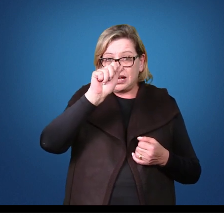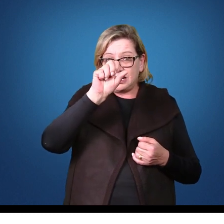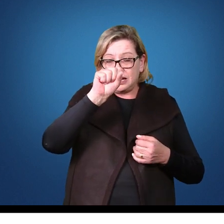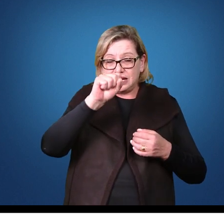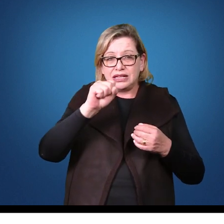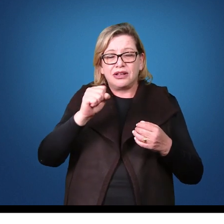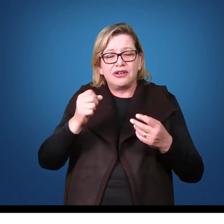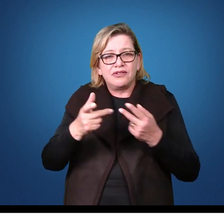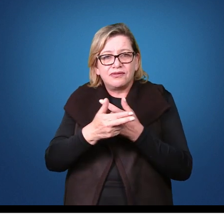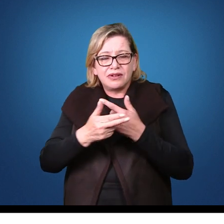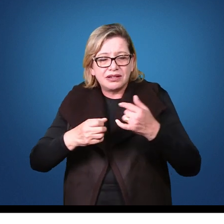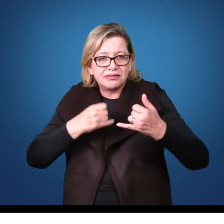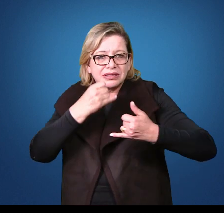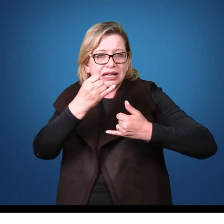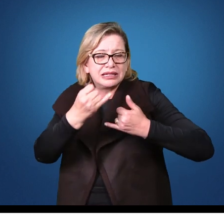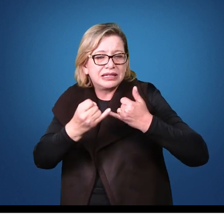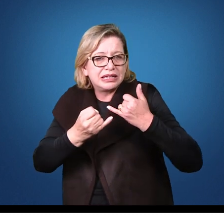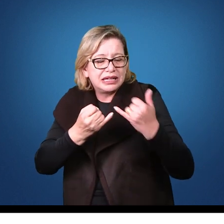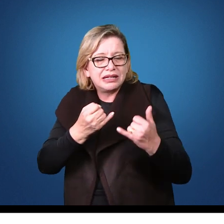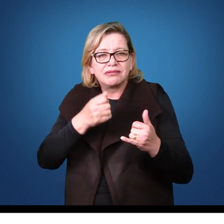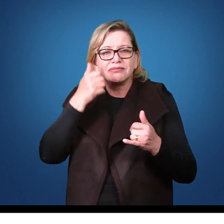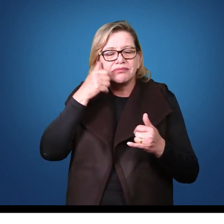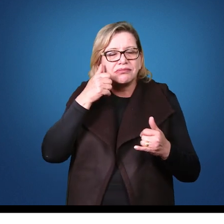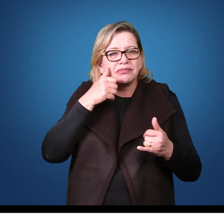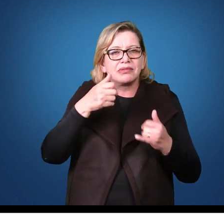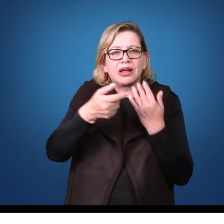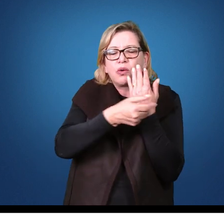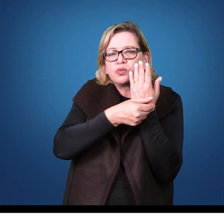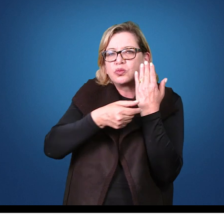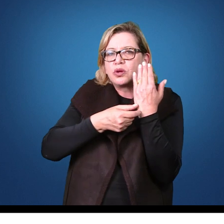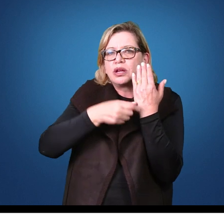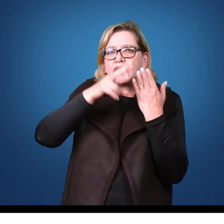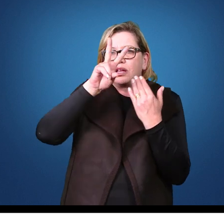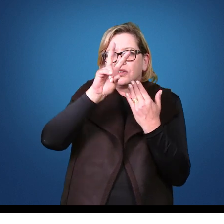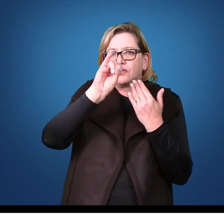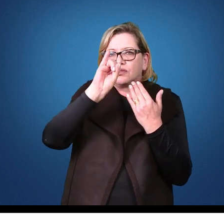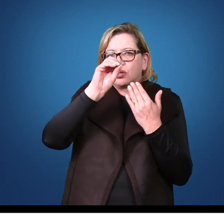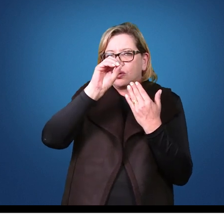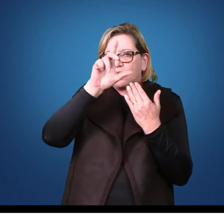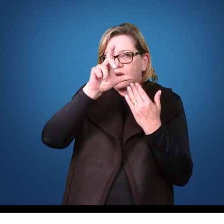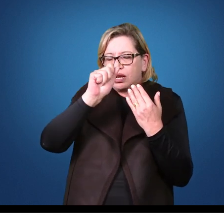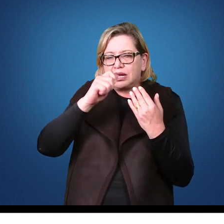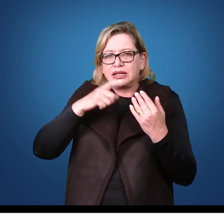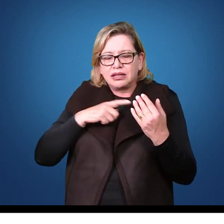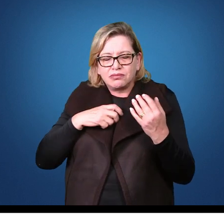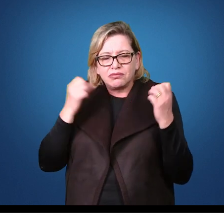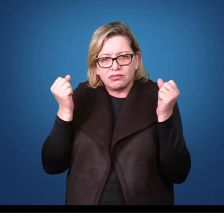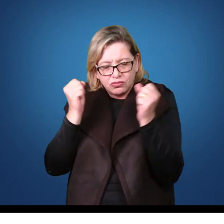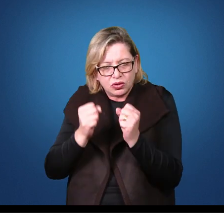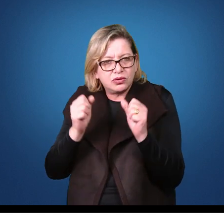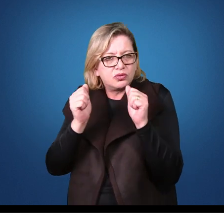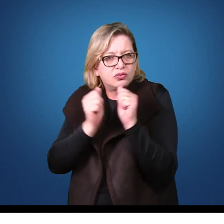Viola Spolin propõe têm esse caráter de fazer todos ao mesmo tempo,